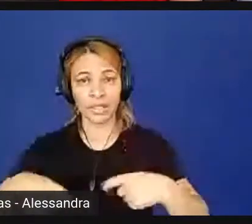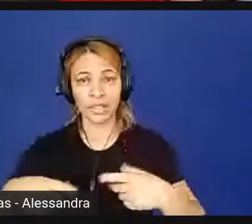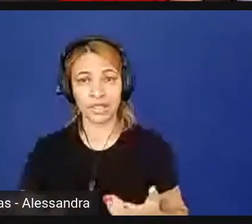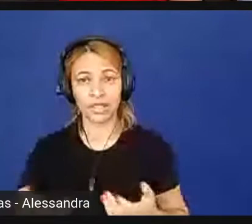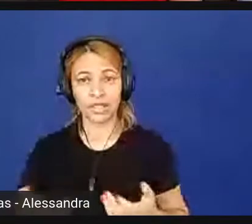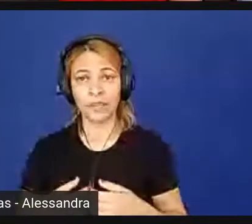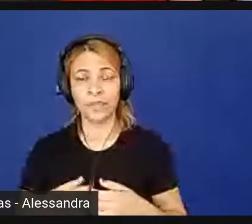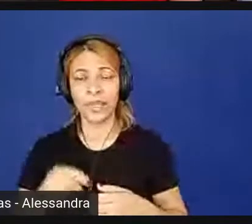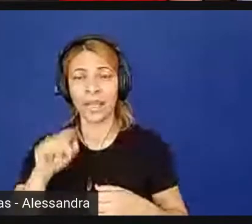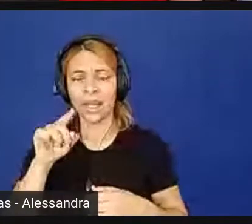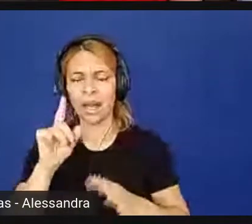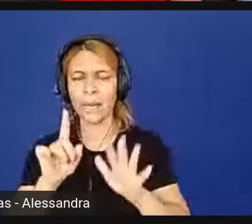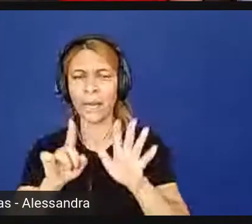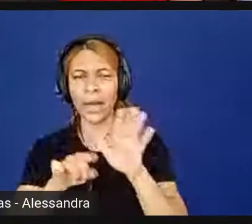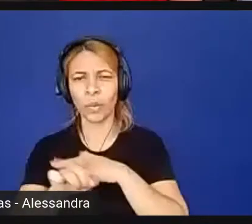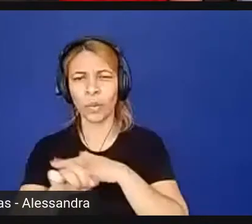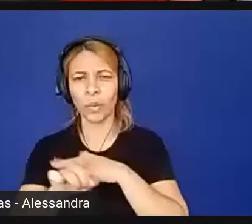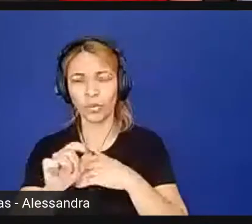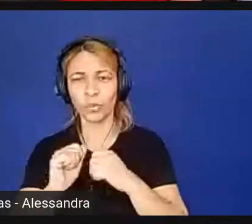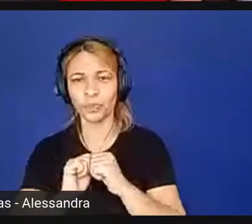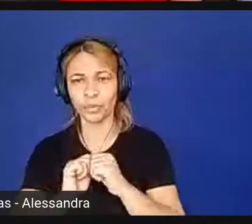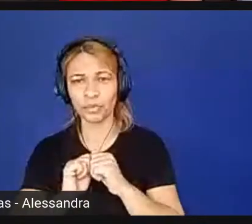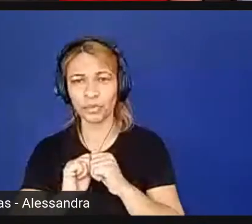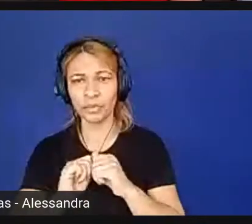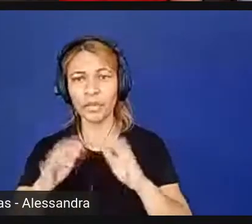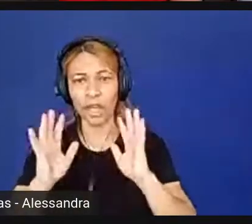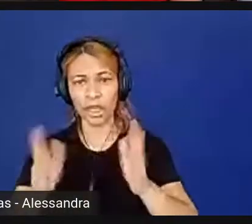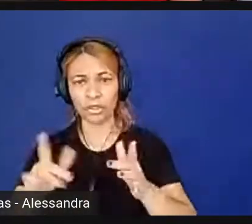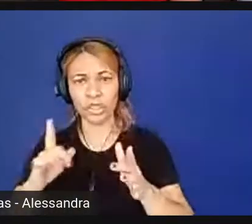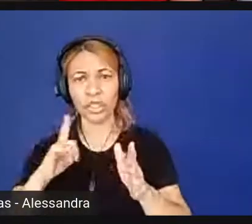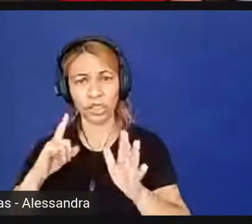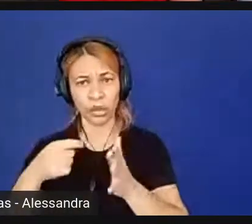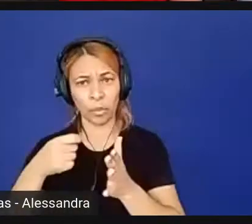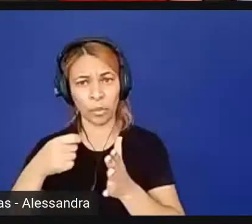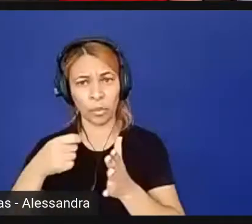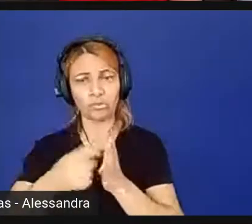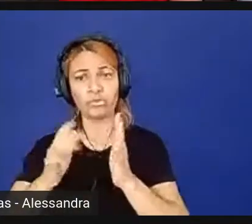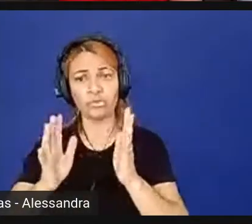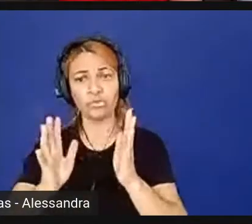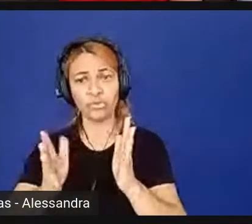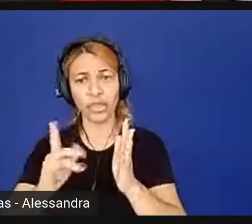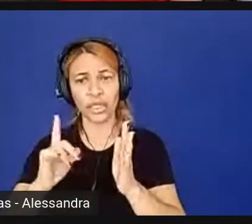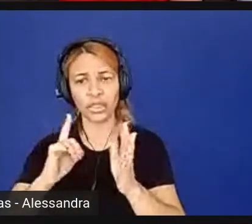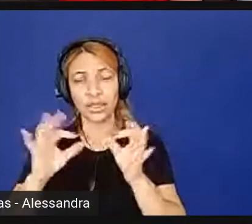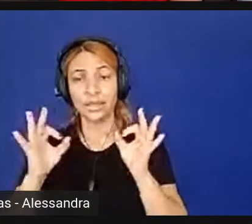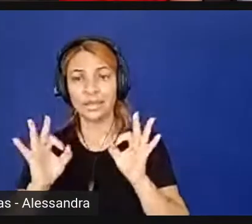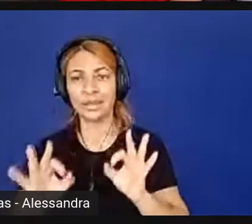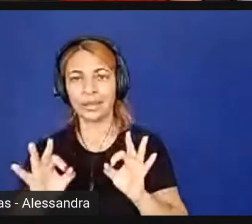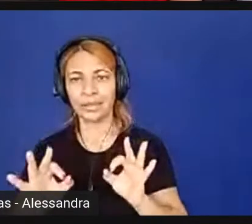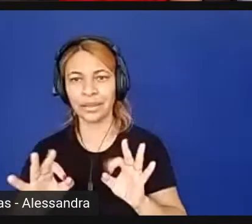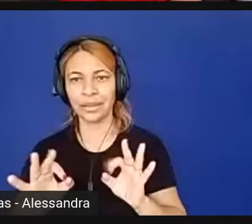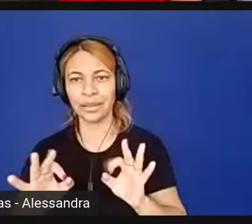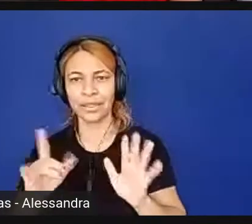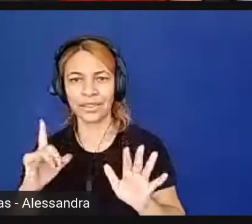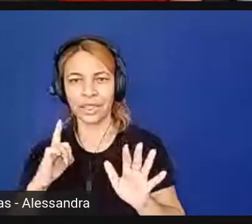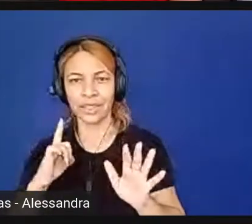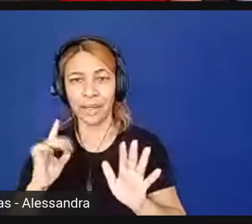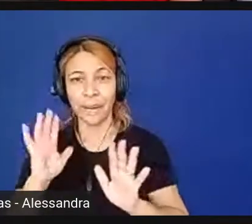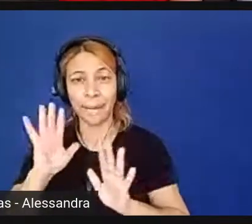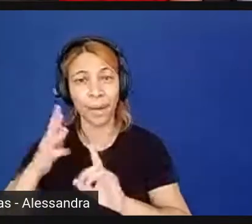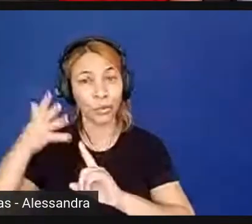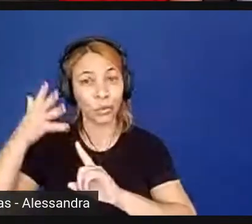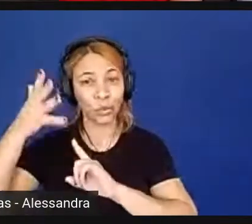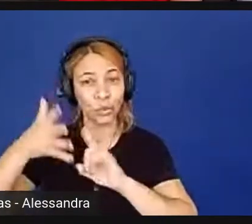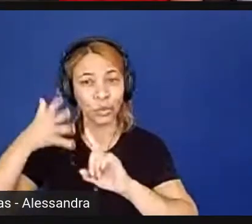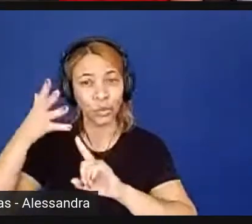aí eu pergunto, eu já tinha obrigatoriedade? Já tinha. Com certeza já tinha. Só que o discurso de compliance, mais do que um